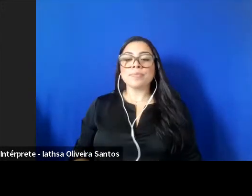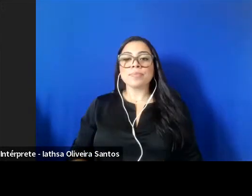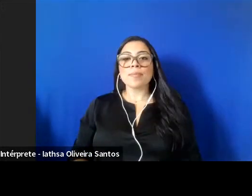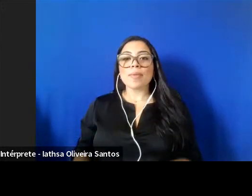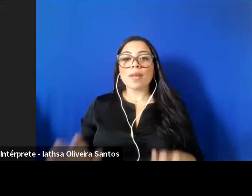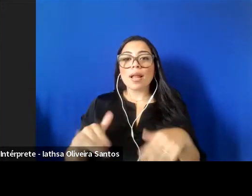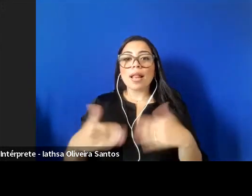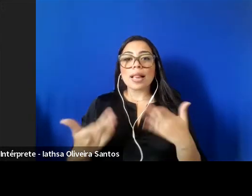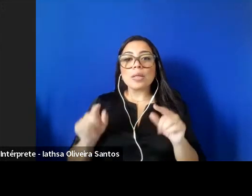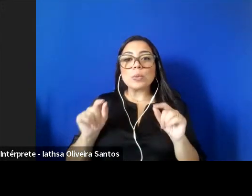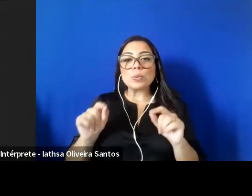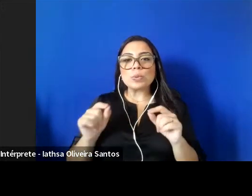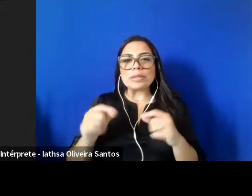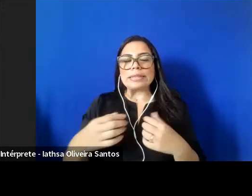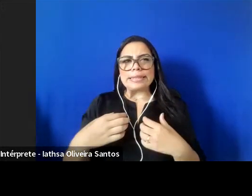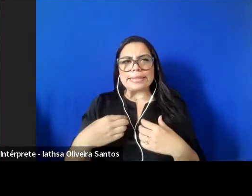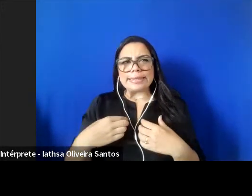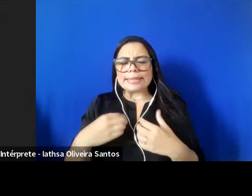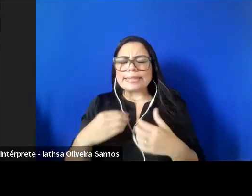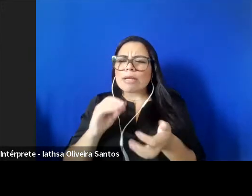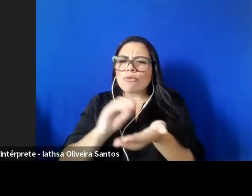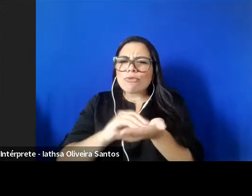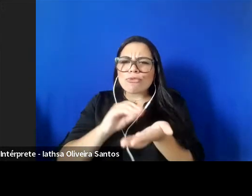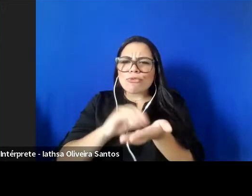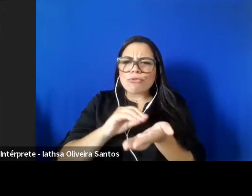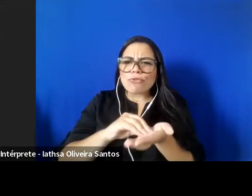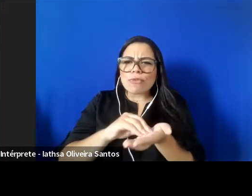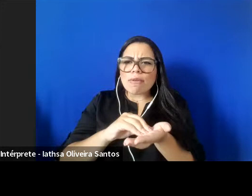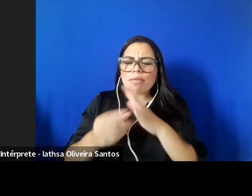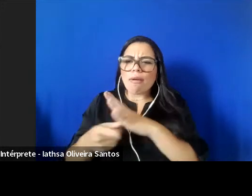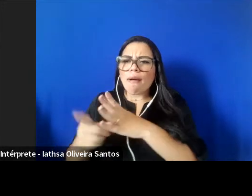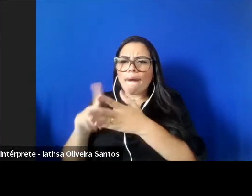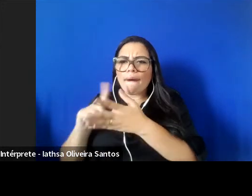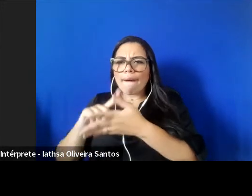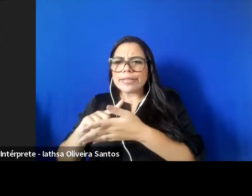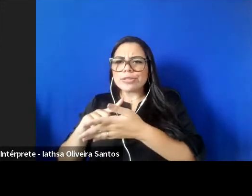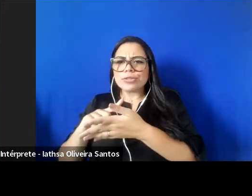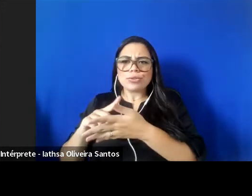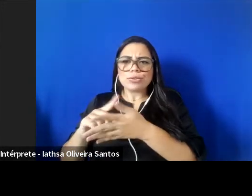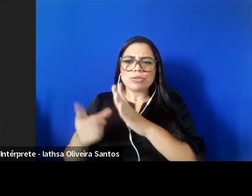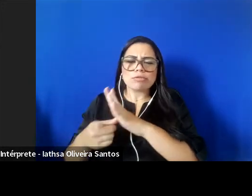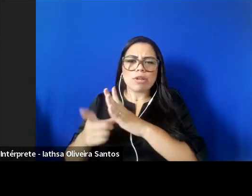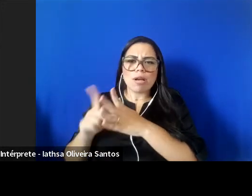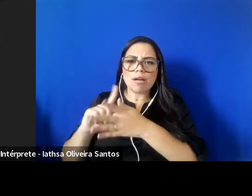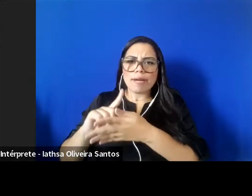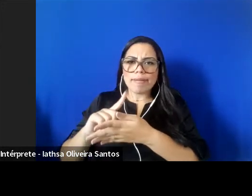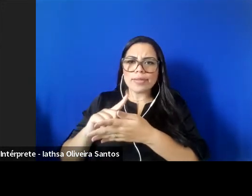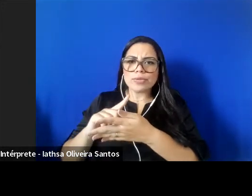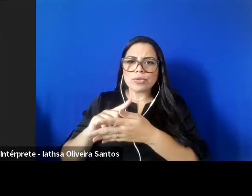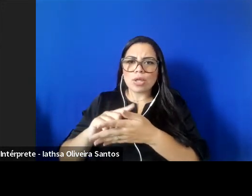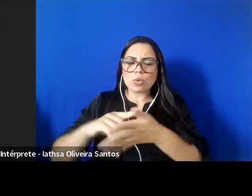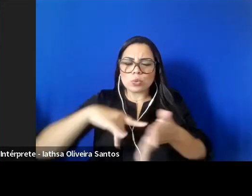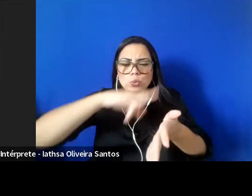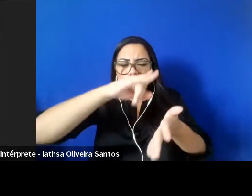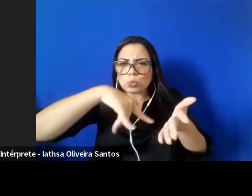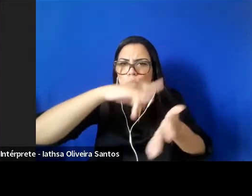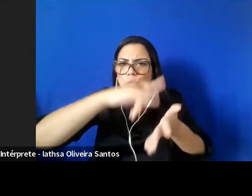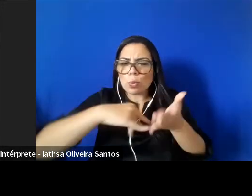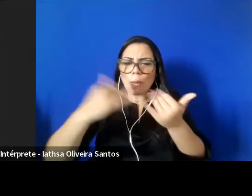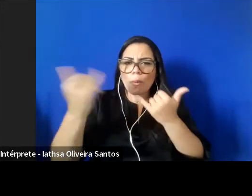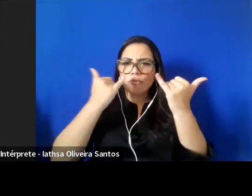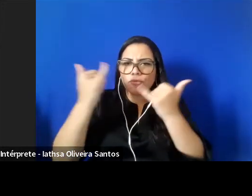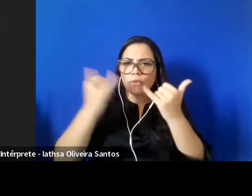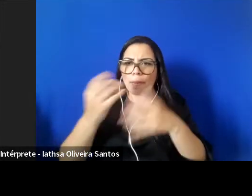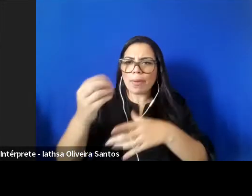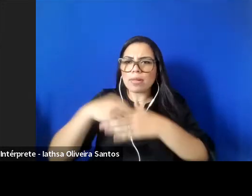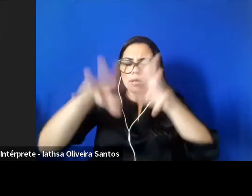O que eu sentia muita falta, eu me socorria do Departamento de Documentação do Tribunal, de Dados do Tribunal, mas